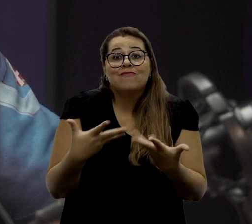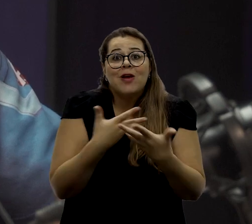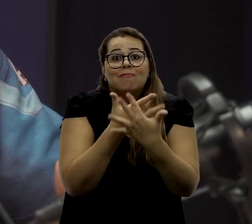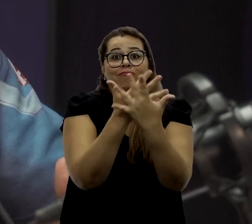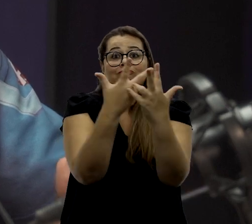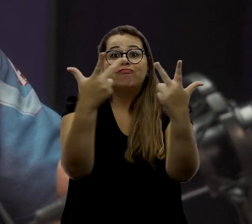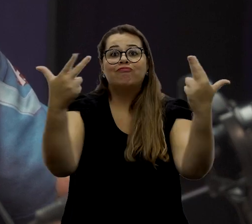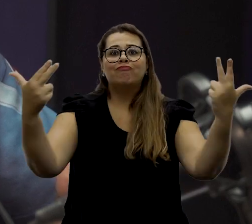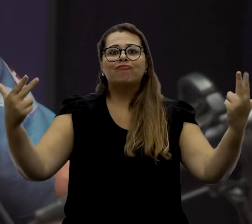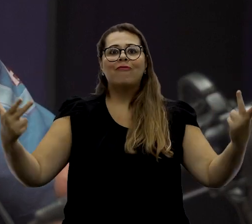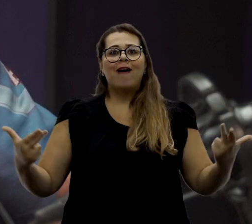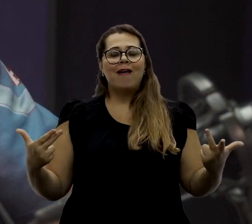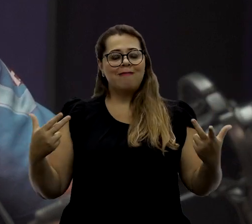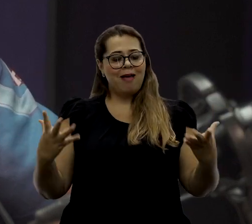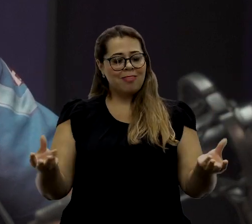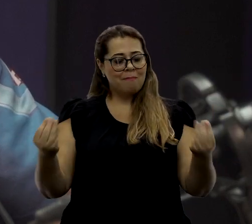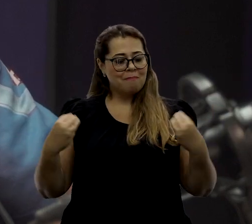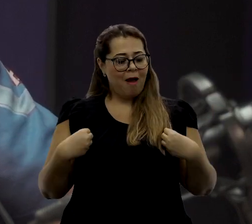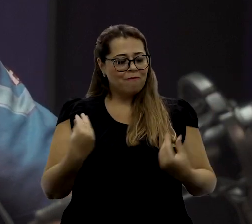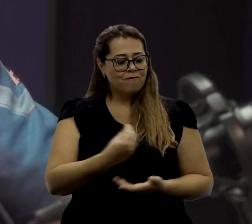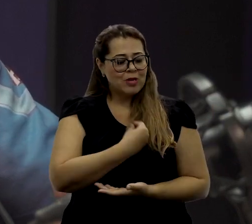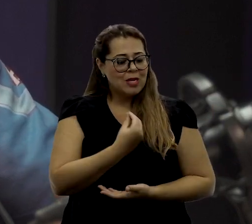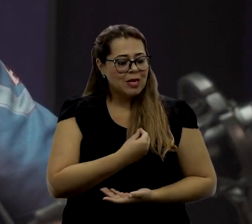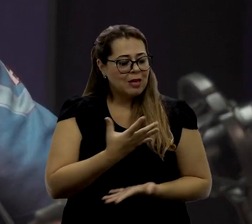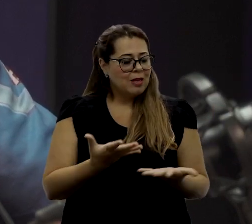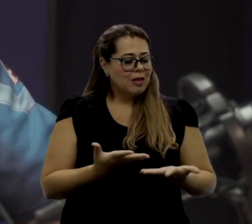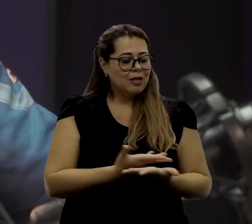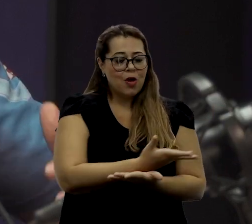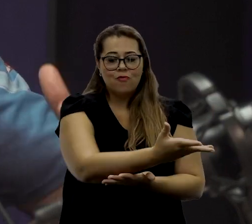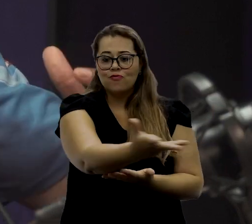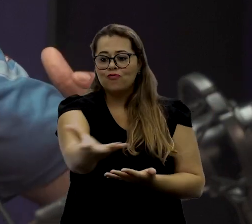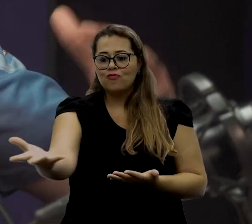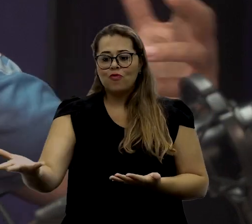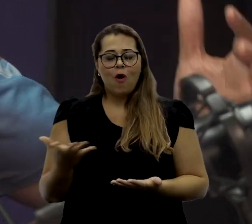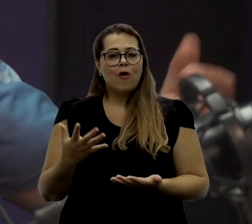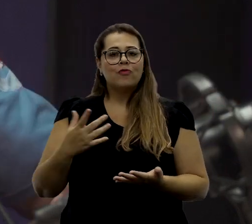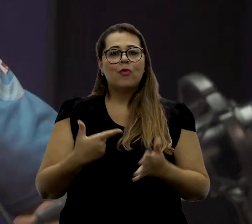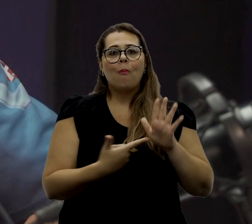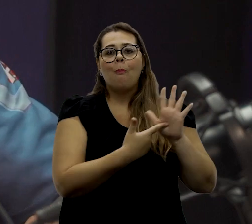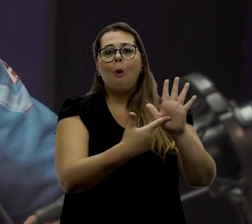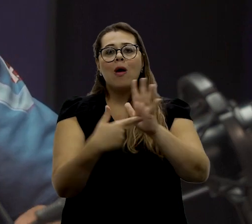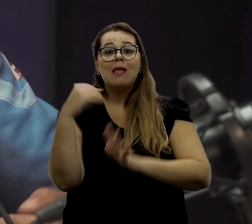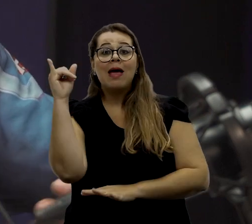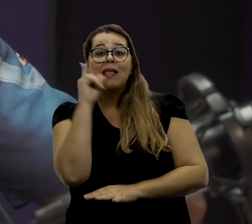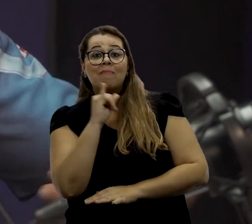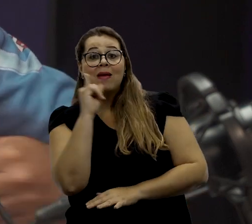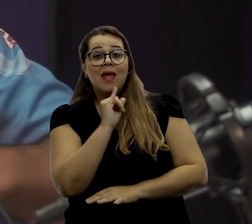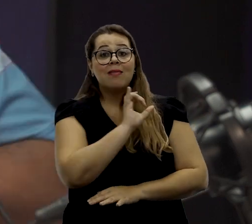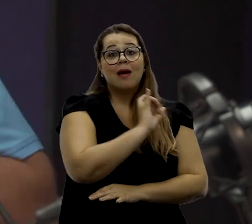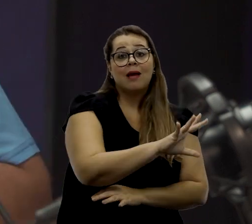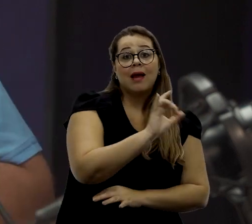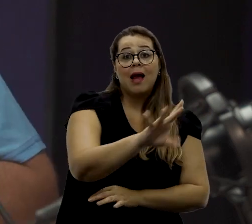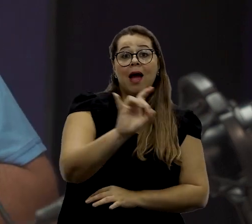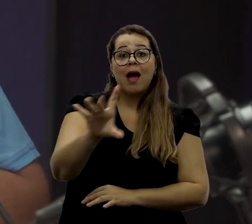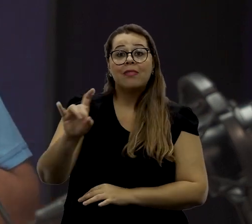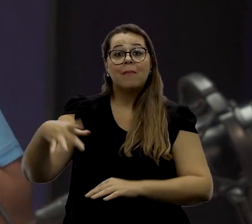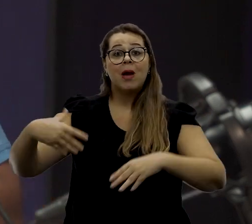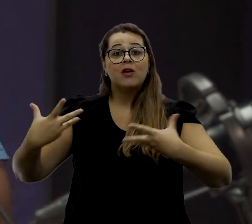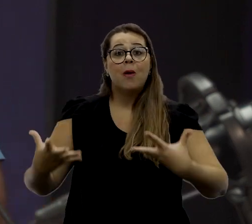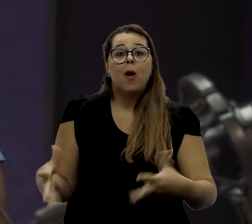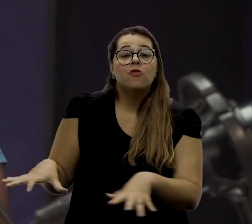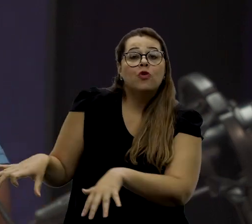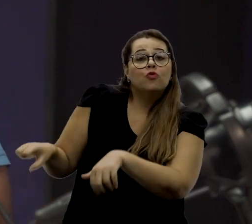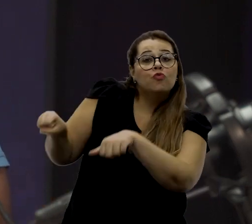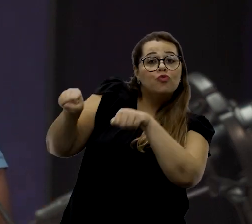grande colorido, uma grande vida, um colcha que pode, de repente, cobrir, né?